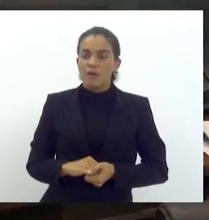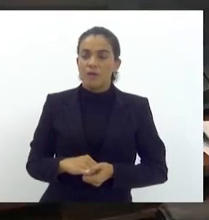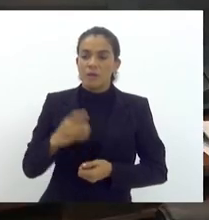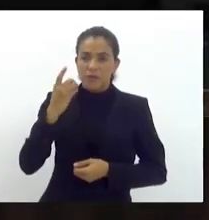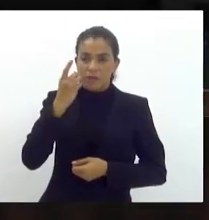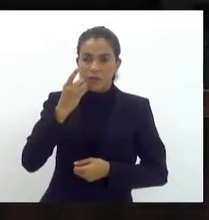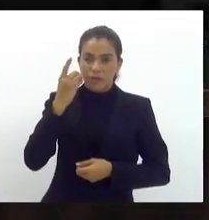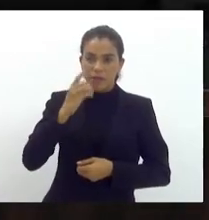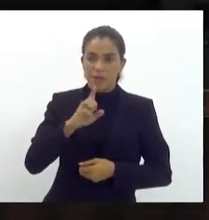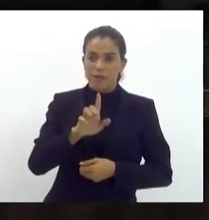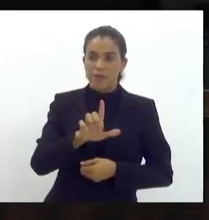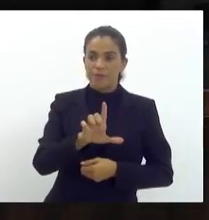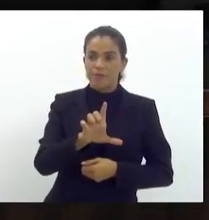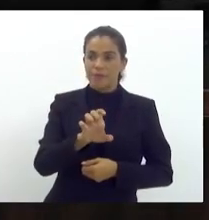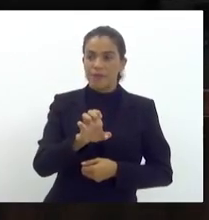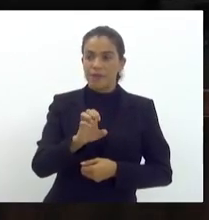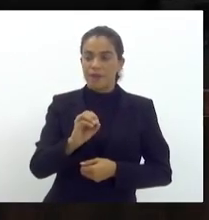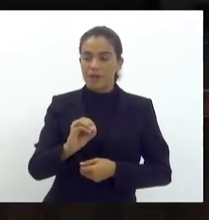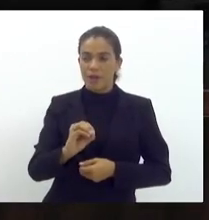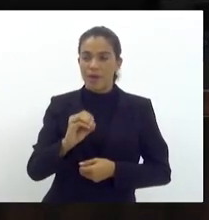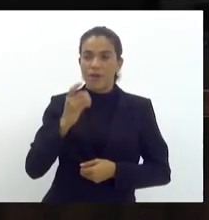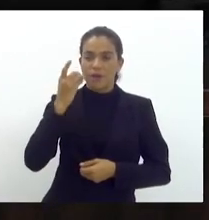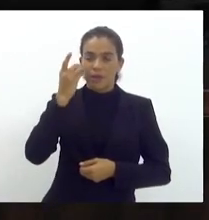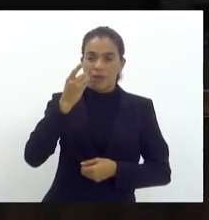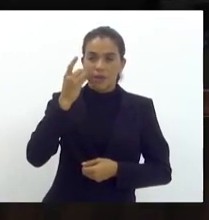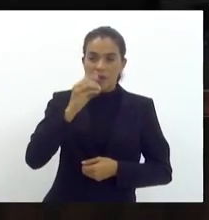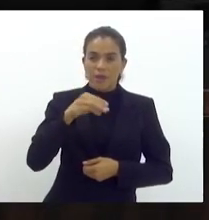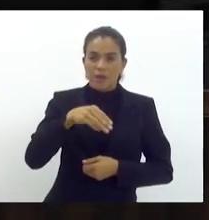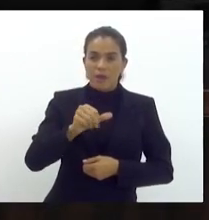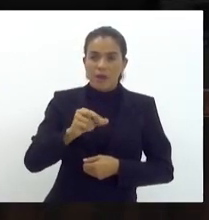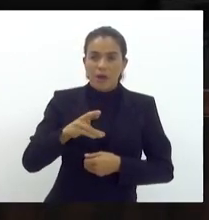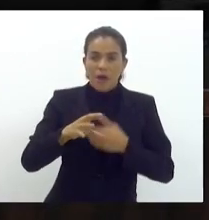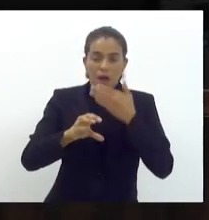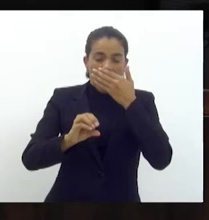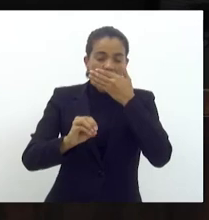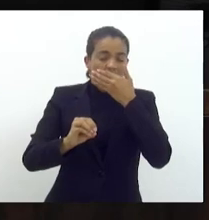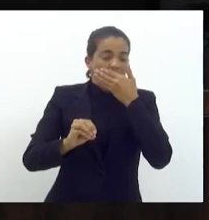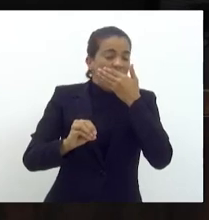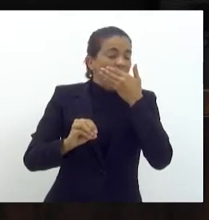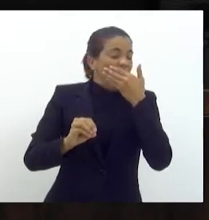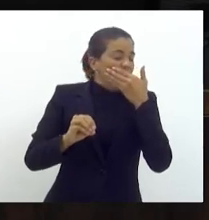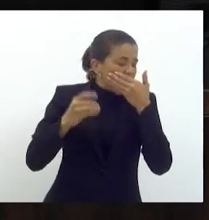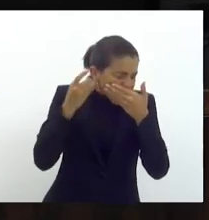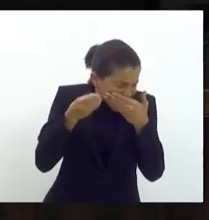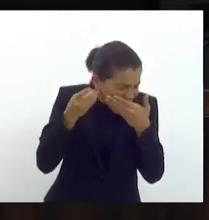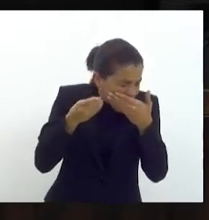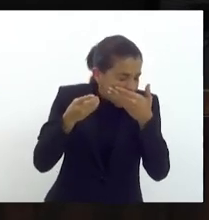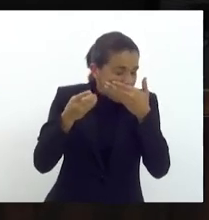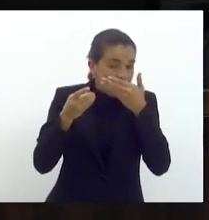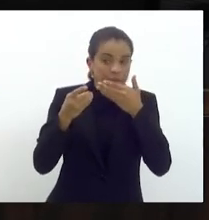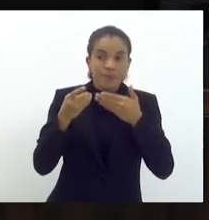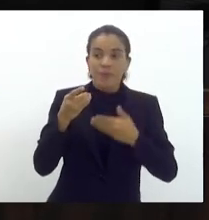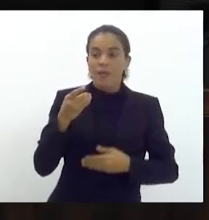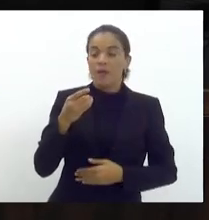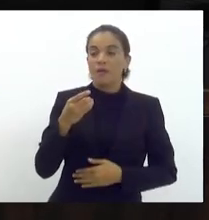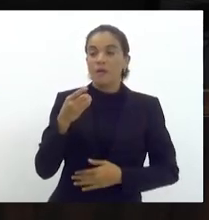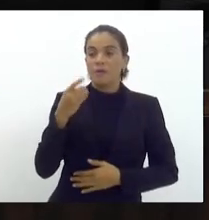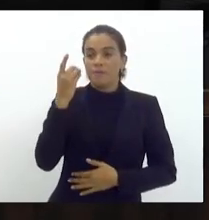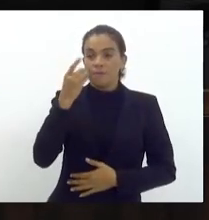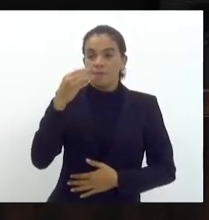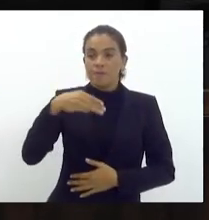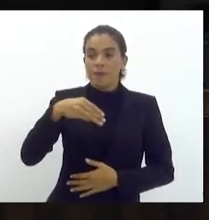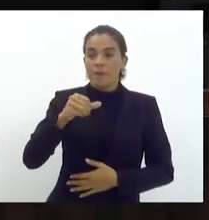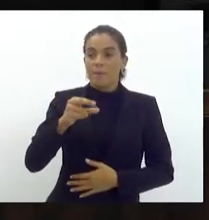deputado Léo Vieira Deputado Márcio Gualberto Deputado deputada